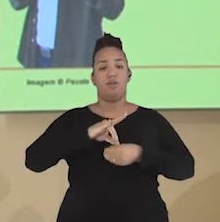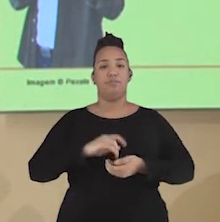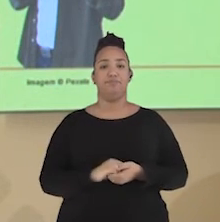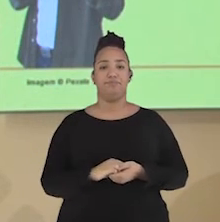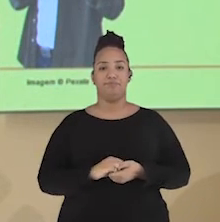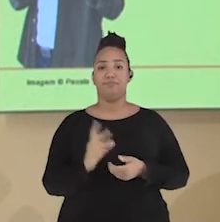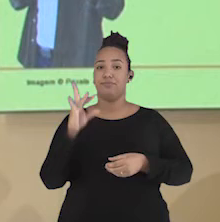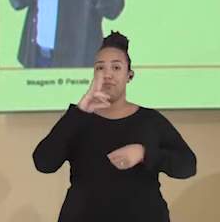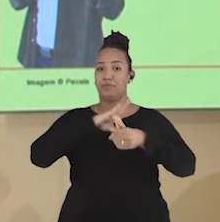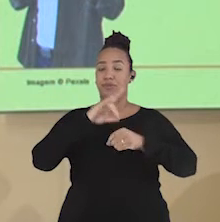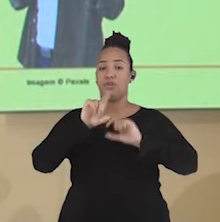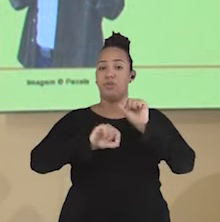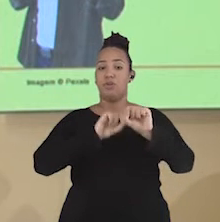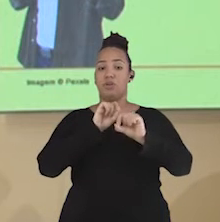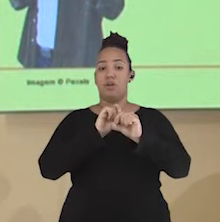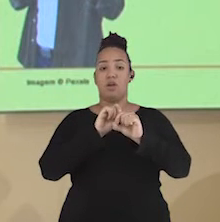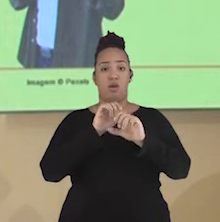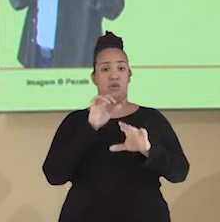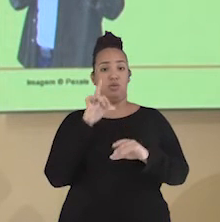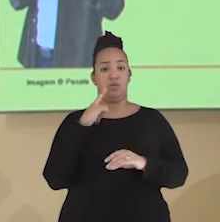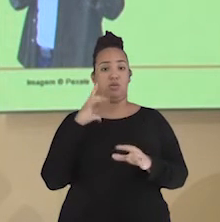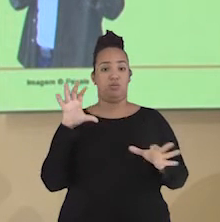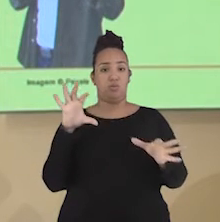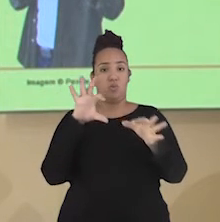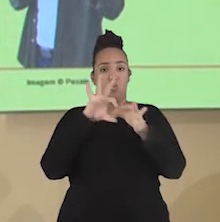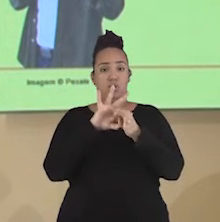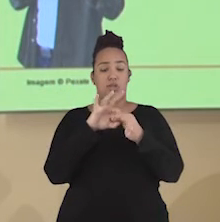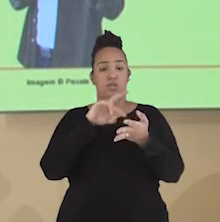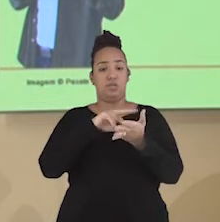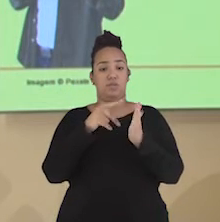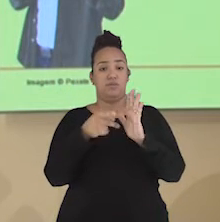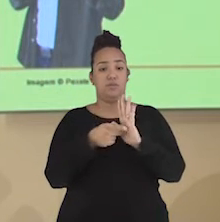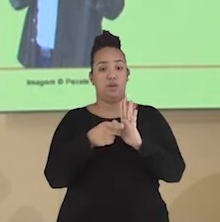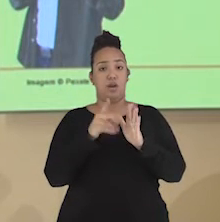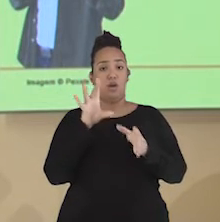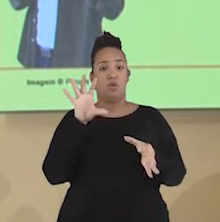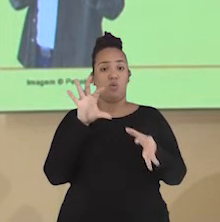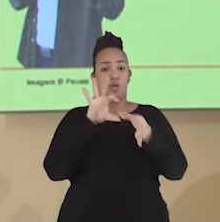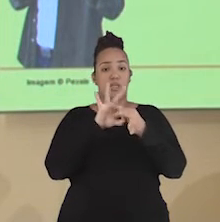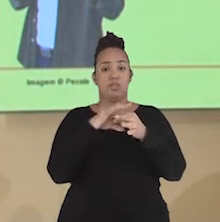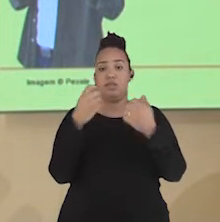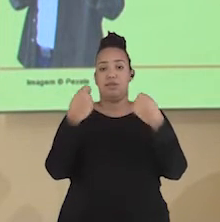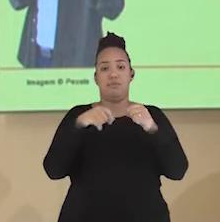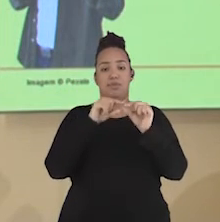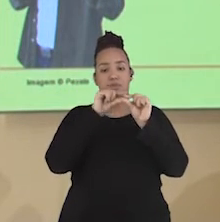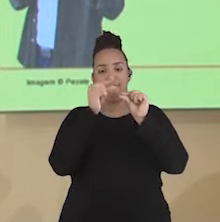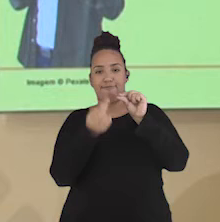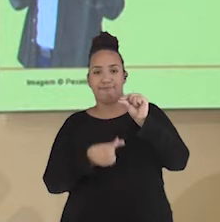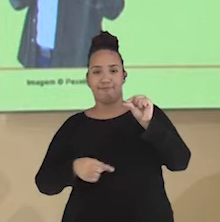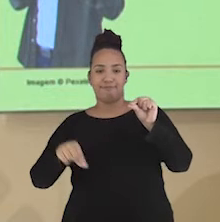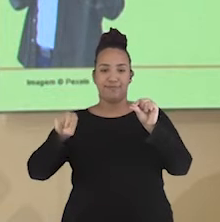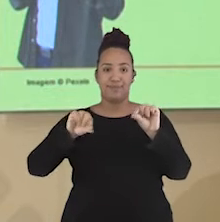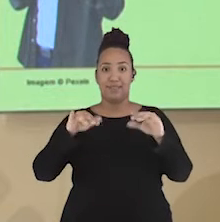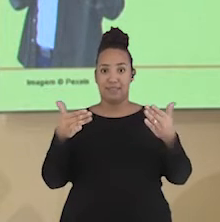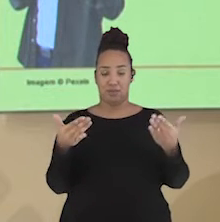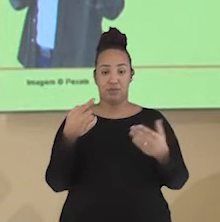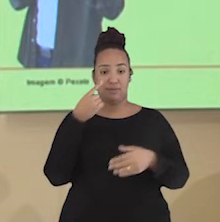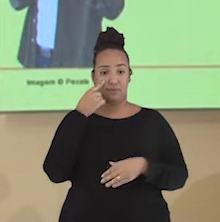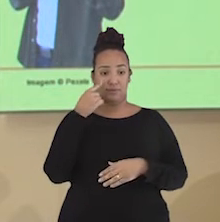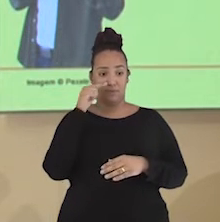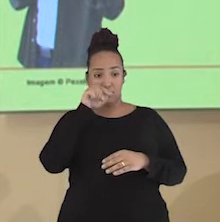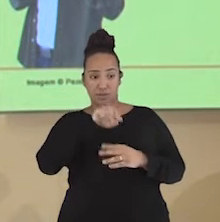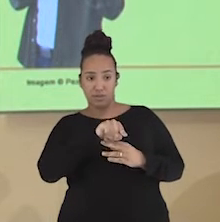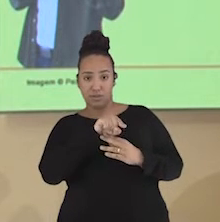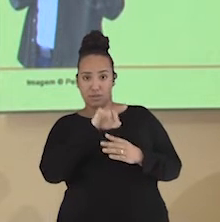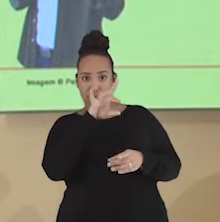Wi-Fi. Wi-Fi é uma conexão wireless, que significa conexão sem fio. E quando a gente vê esse pictograma, a